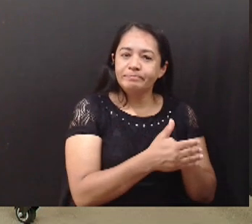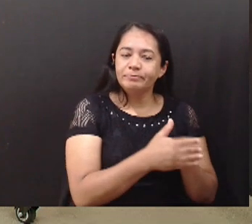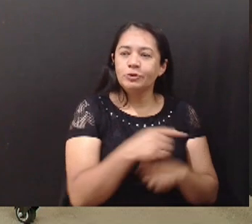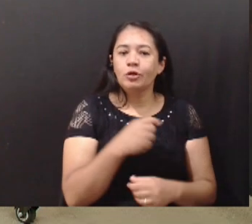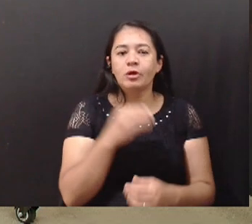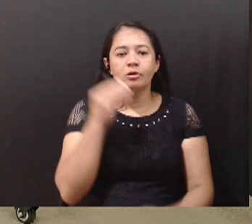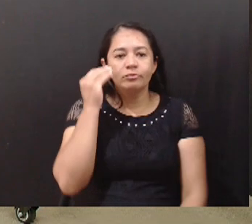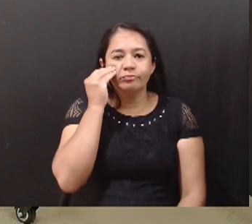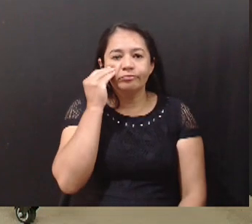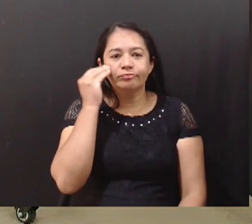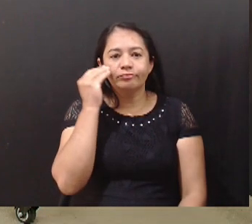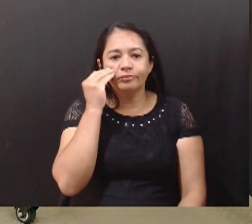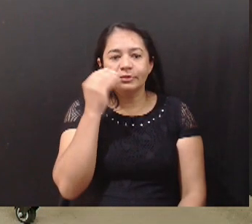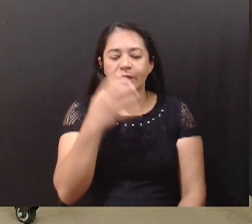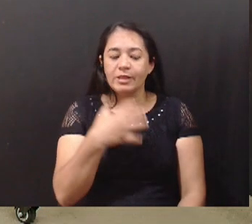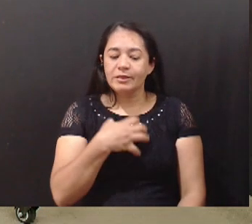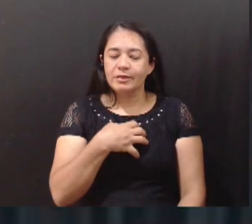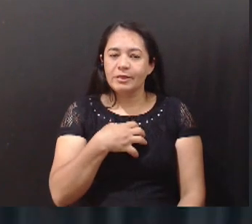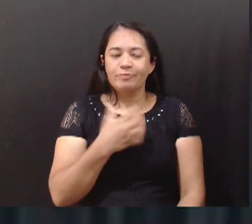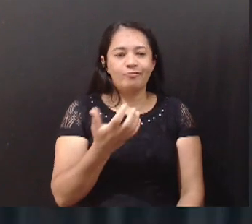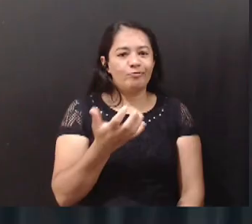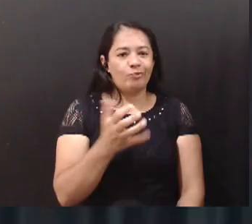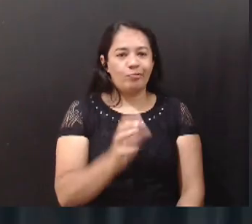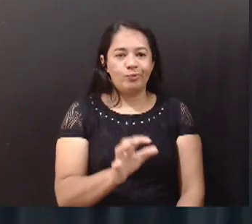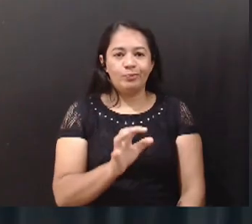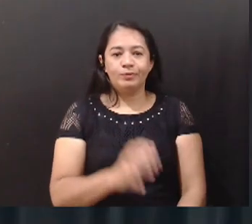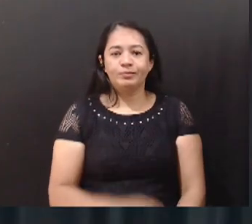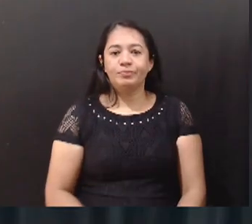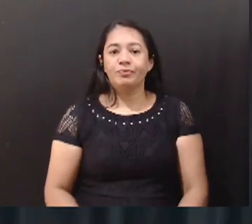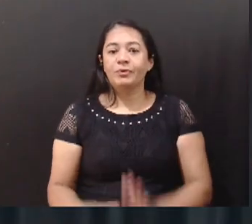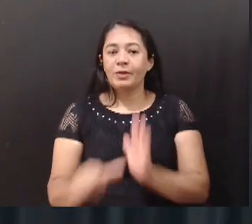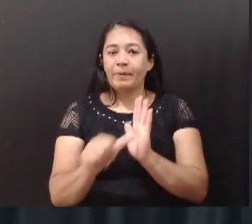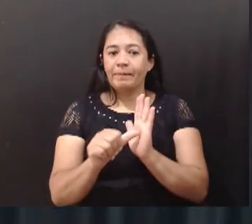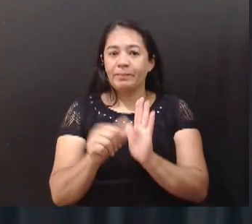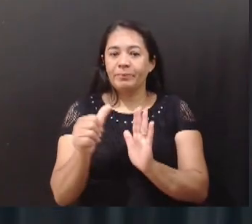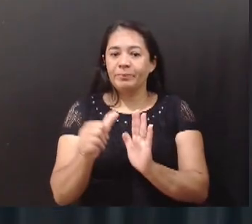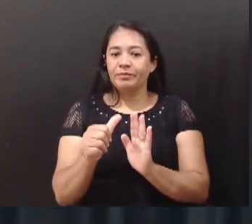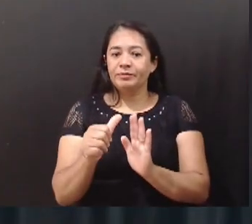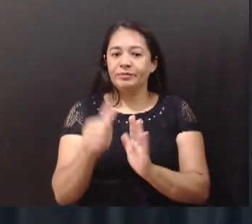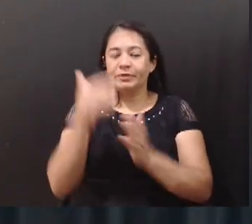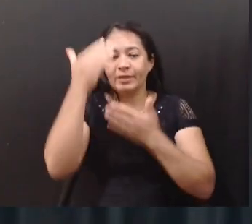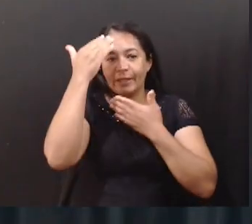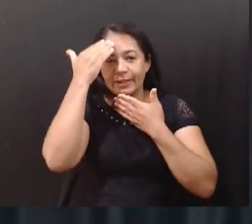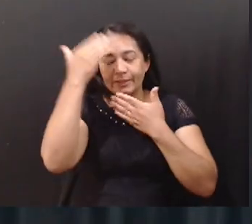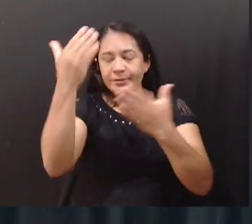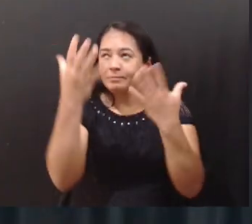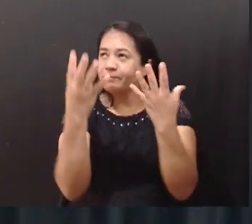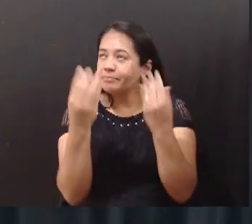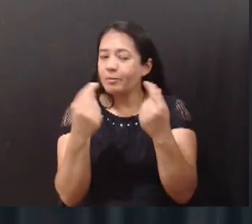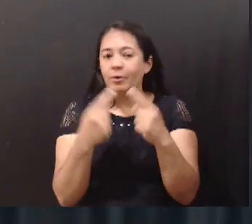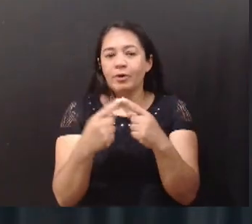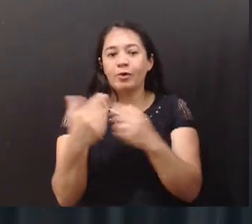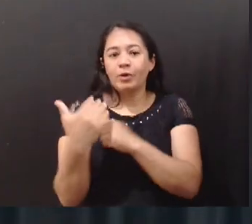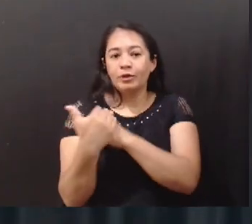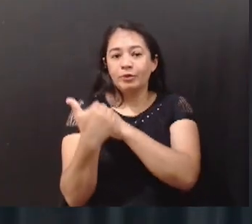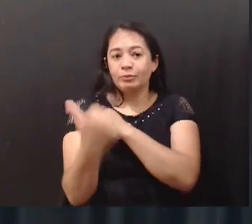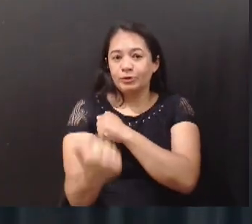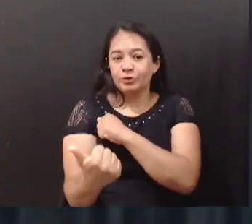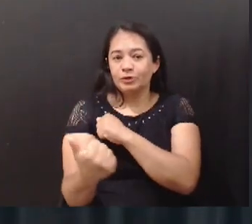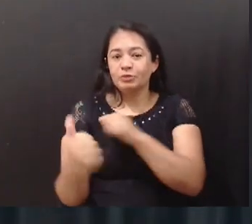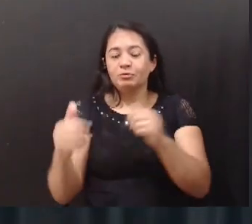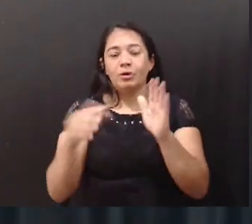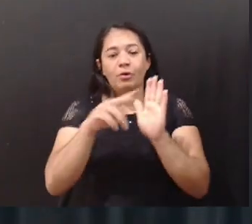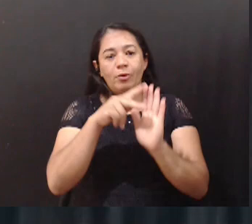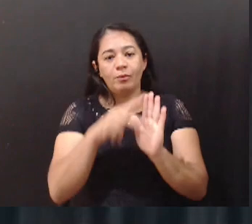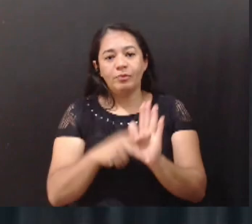não senti-las. Primeiramente, eu queria agradecer muito, Rúbia, porque quando me chamaram para fazer o programa sobre emoções, eu quase tive